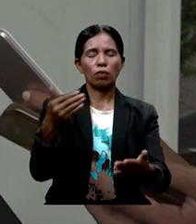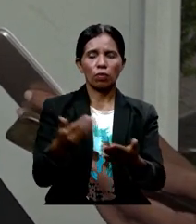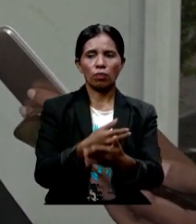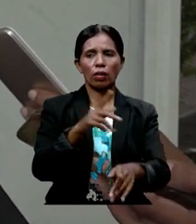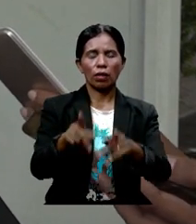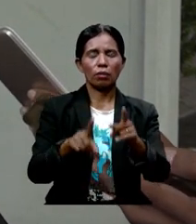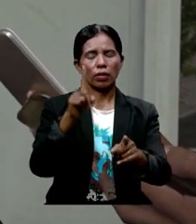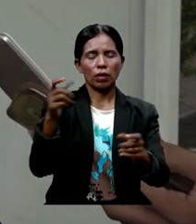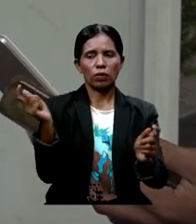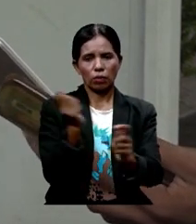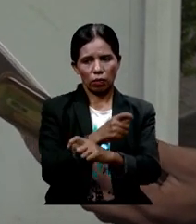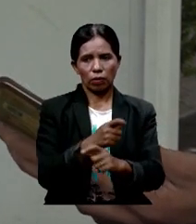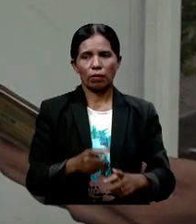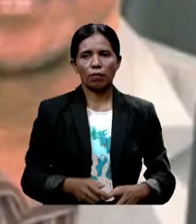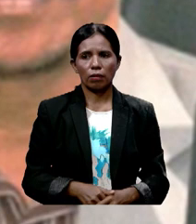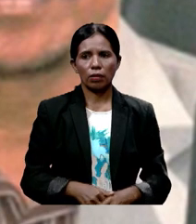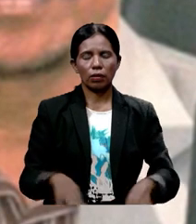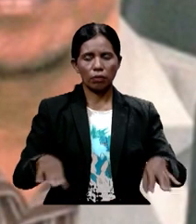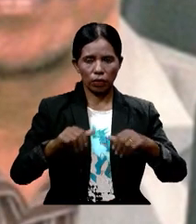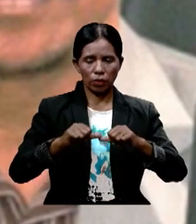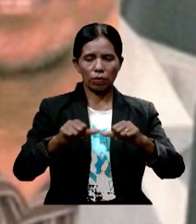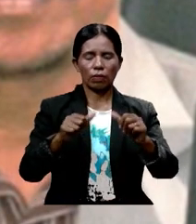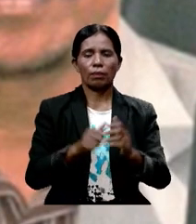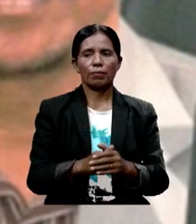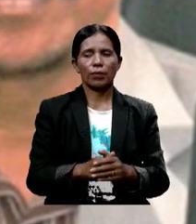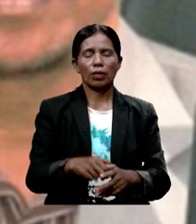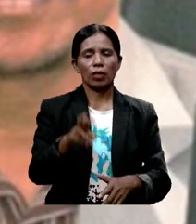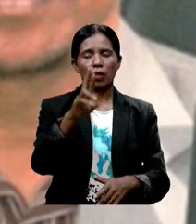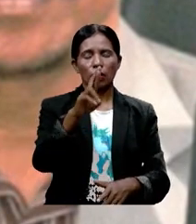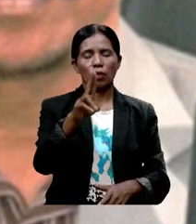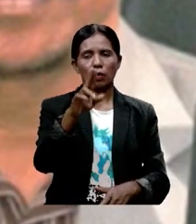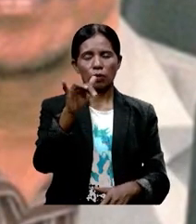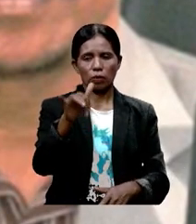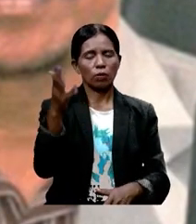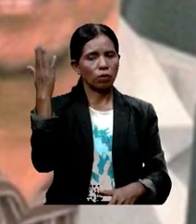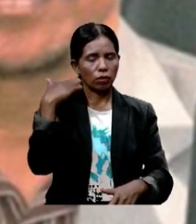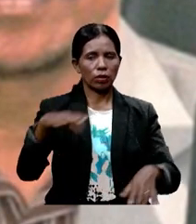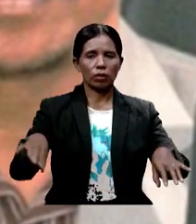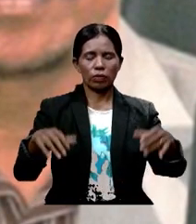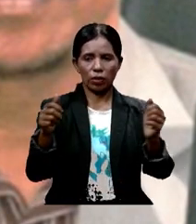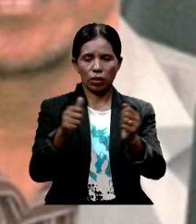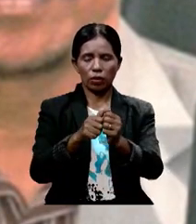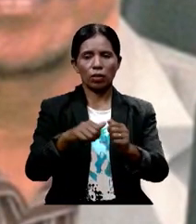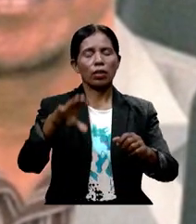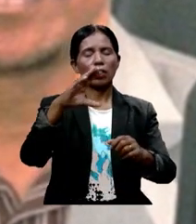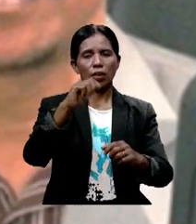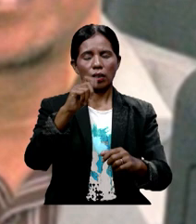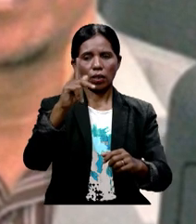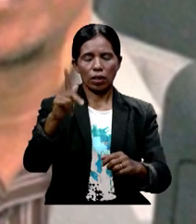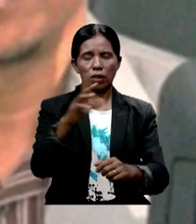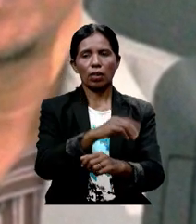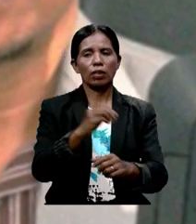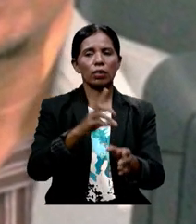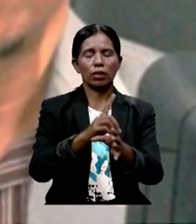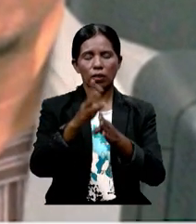banheira. Serviço lá, o teu não. Rui Pereira dos Santos, antes de né, assumirmos cargo nesse comissário adjunto CAC,